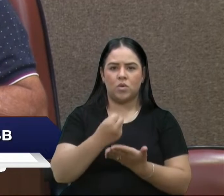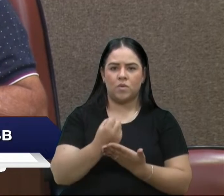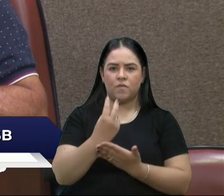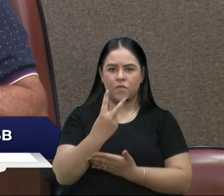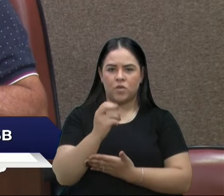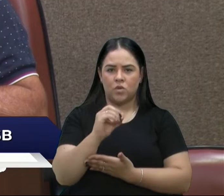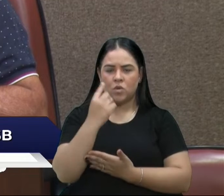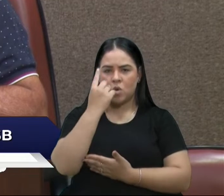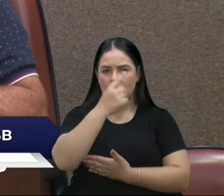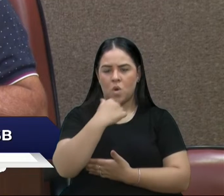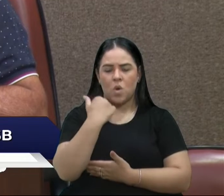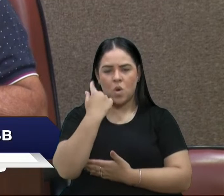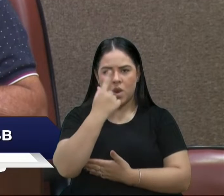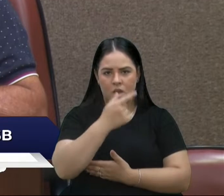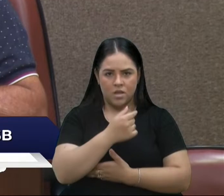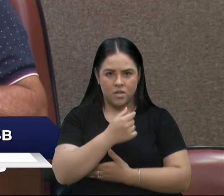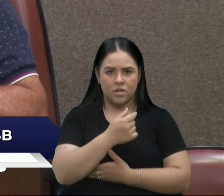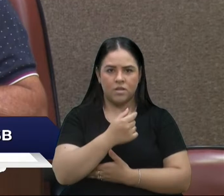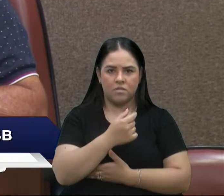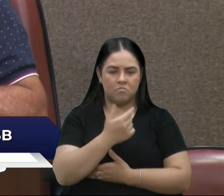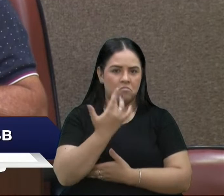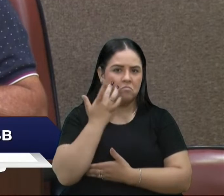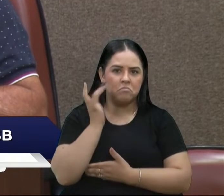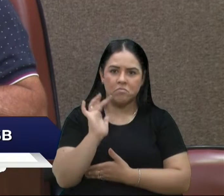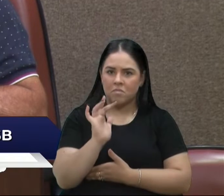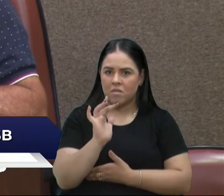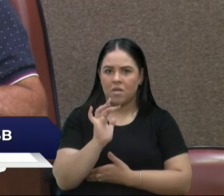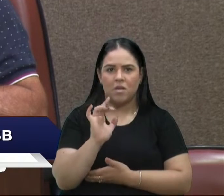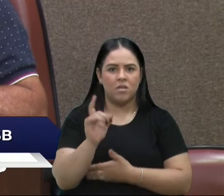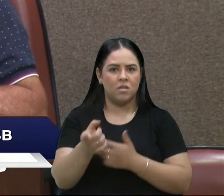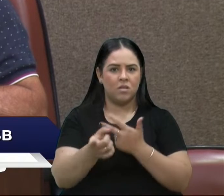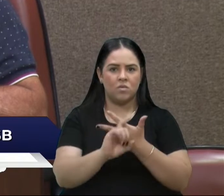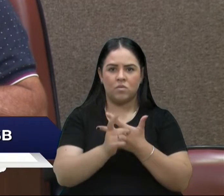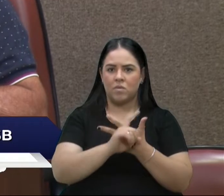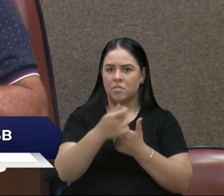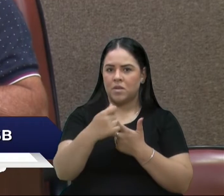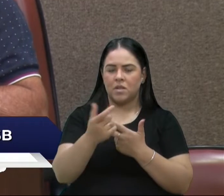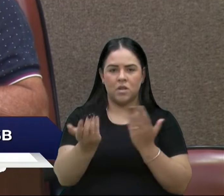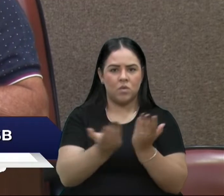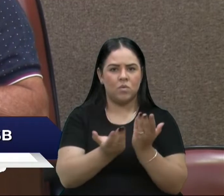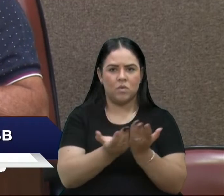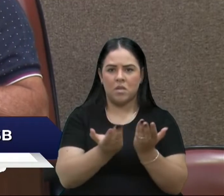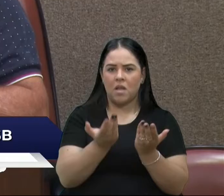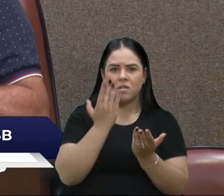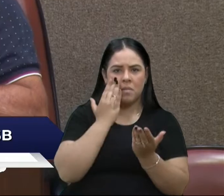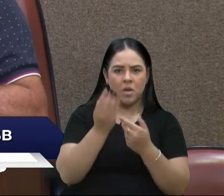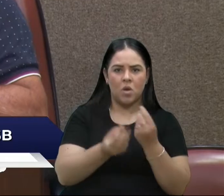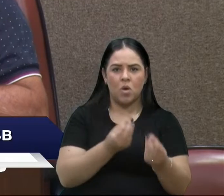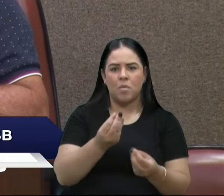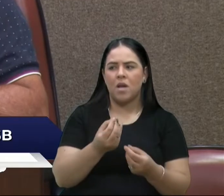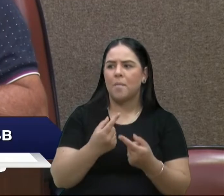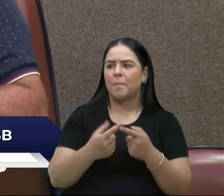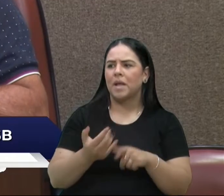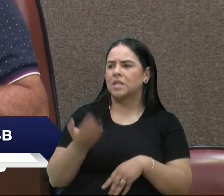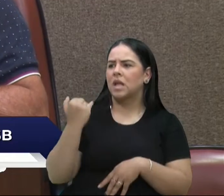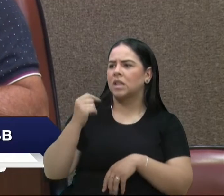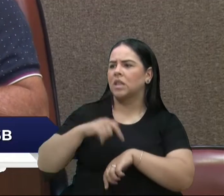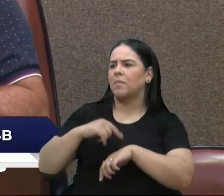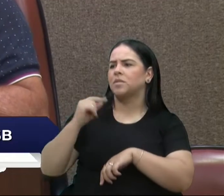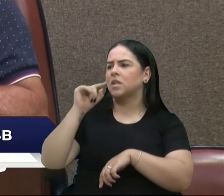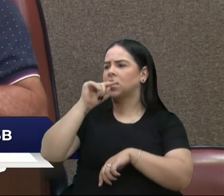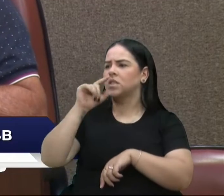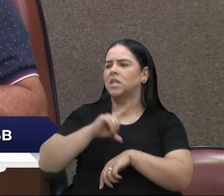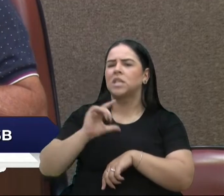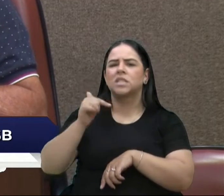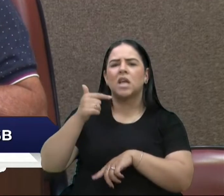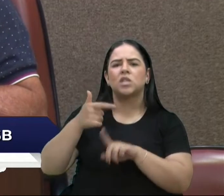horas, não sei, eu acho que o executivo precisa estudar isso. Ah, mas já era no tempo do Sartori, teve 7